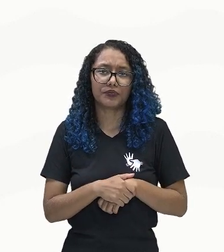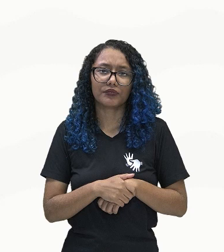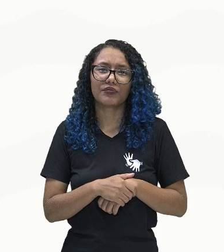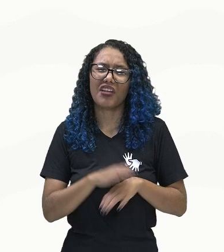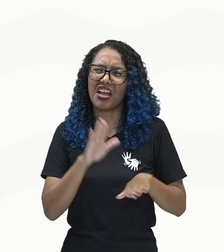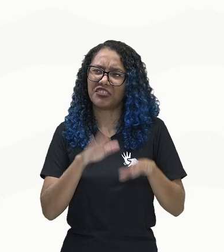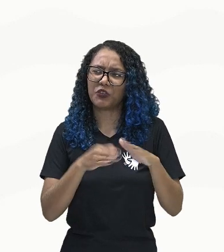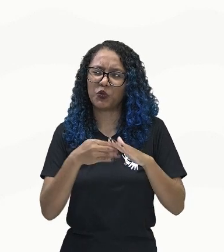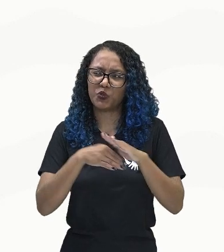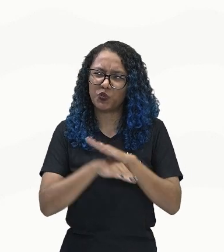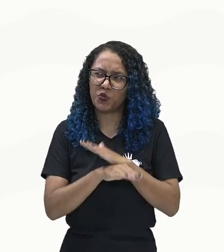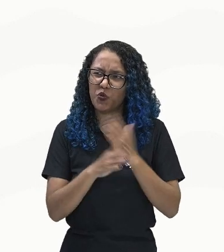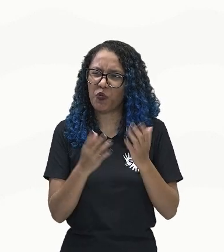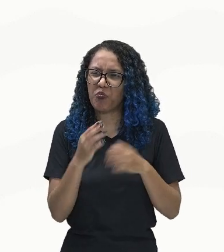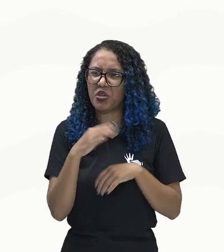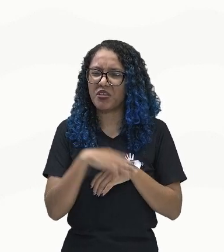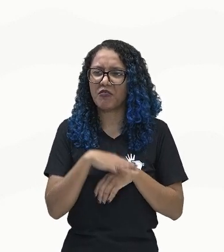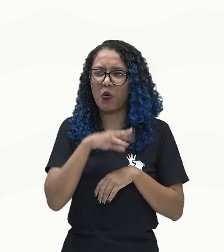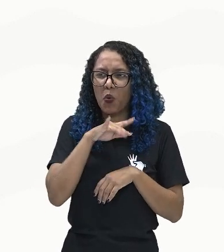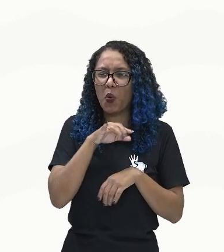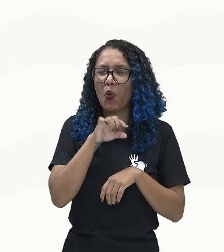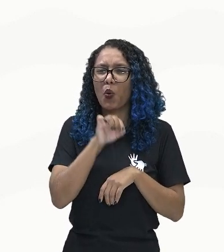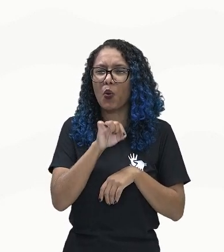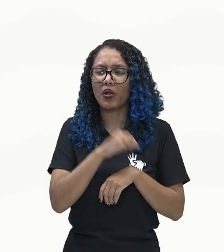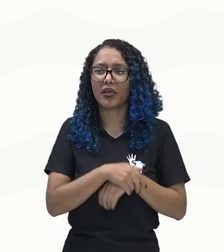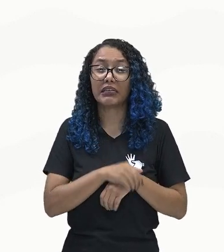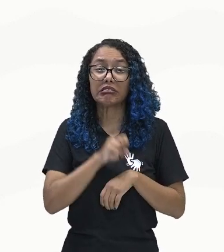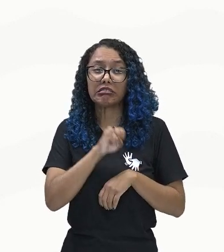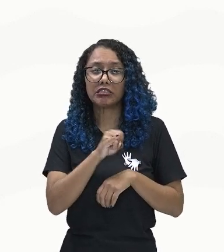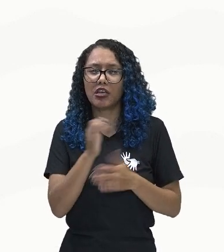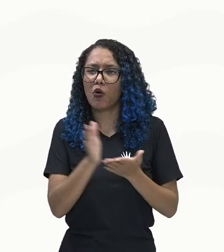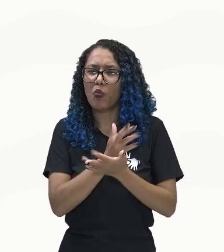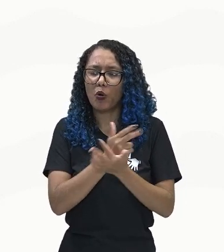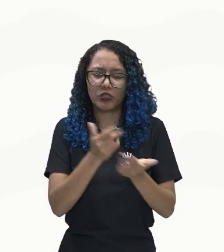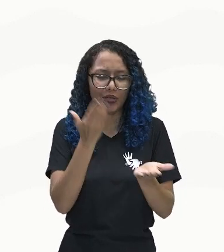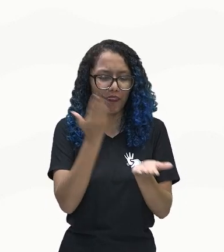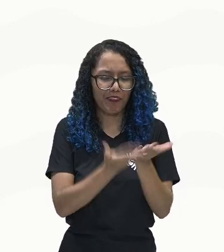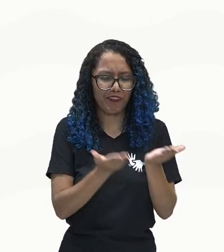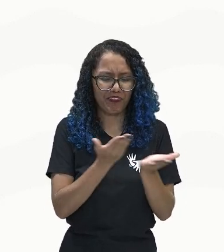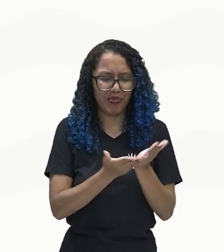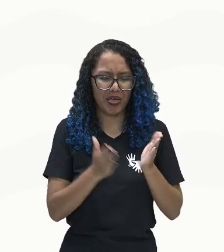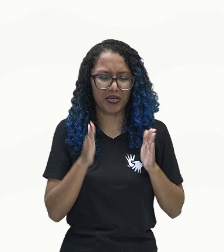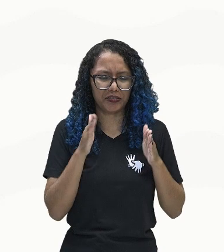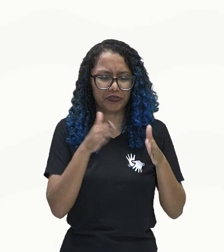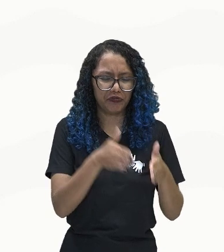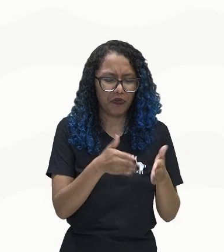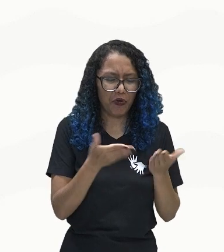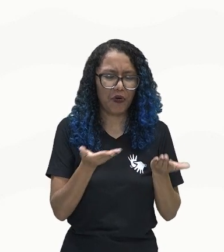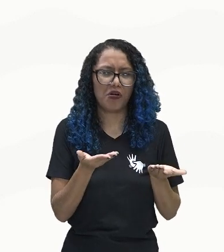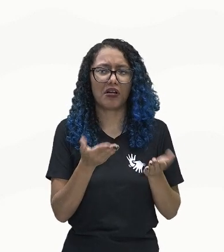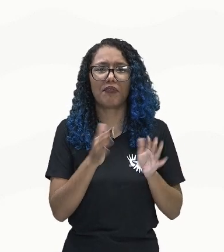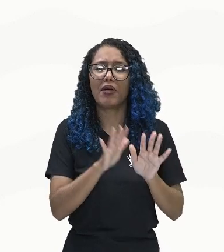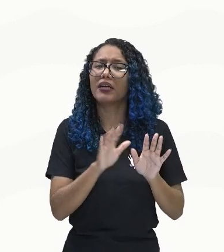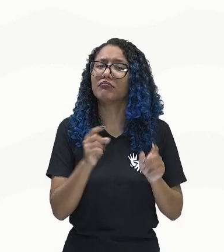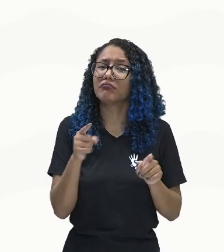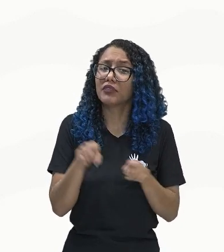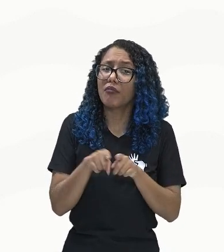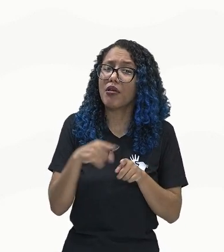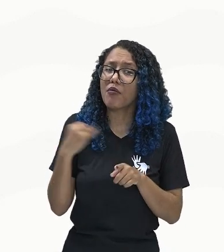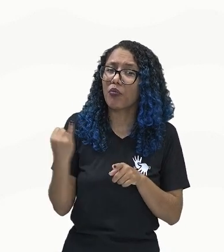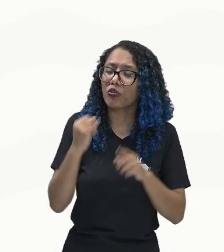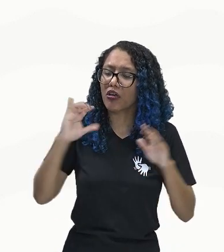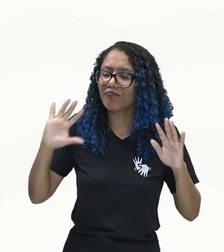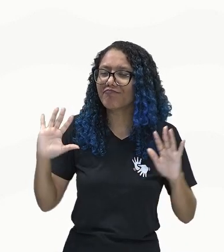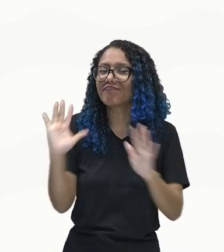às vezes, de dar muito ênfase quando perdemos alguma coisa. Mas é importante celebrar quando conquistamos